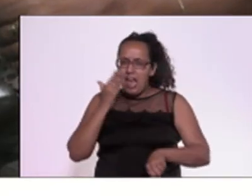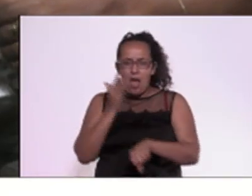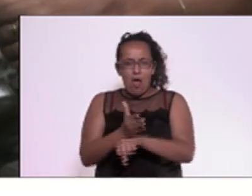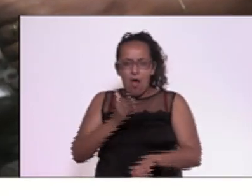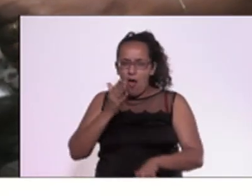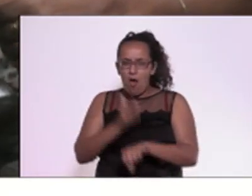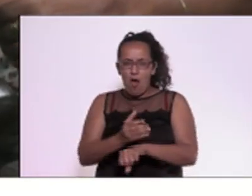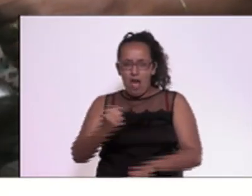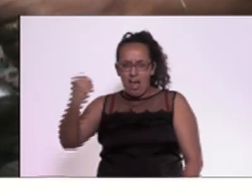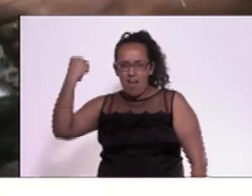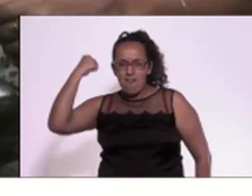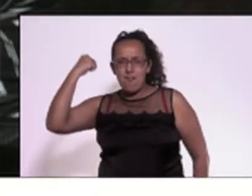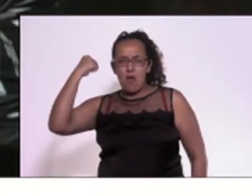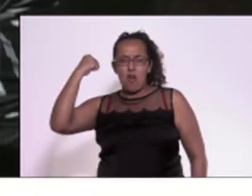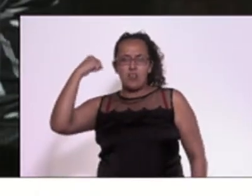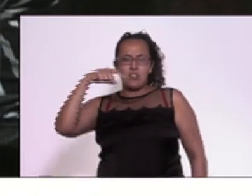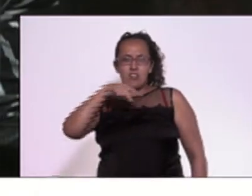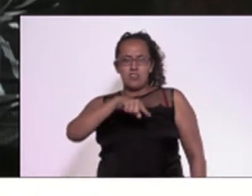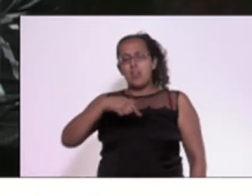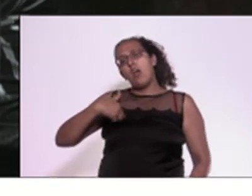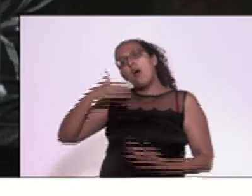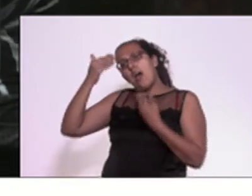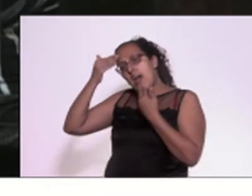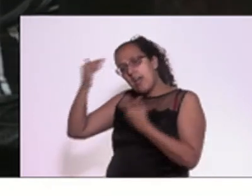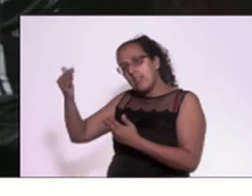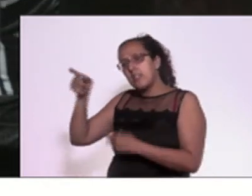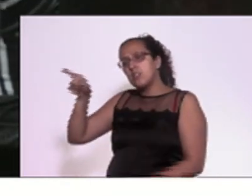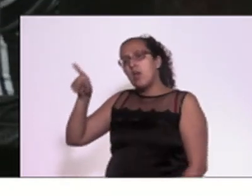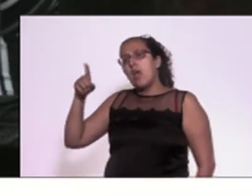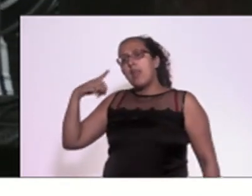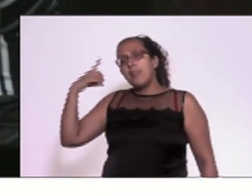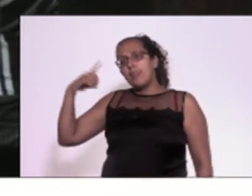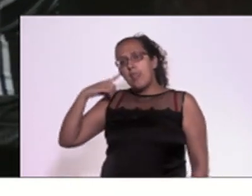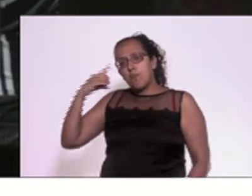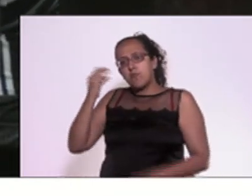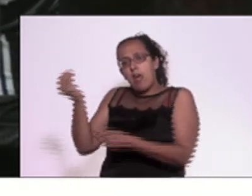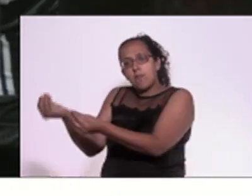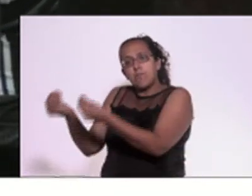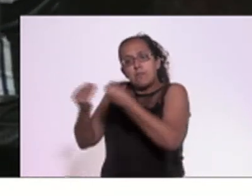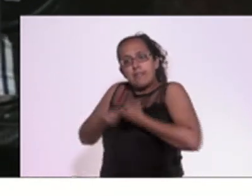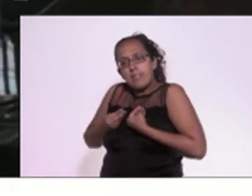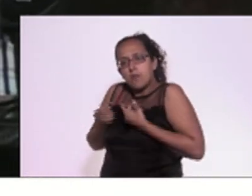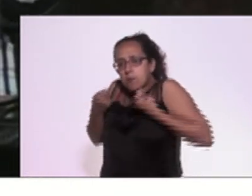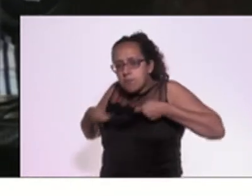inventar também uma película. Sim, era de celulose, mas papel manteiga,